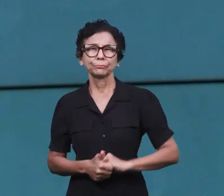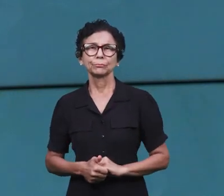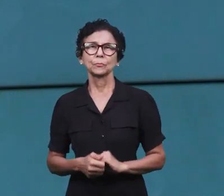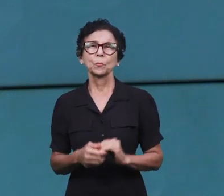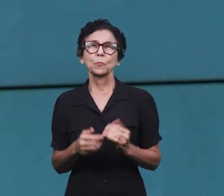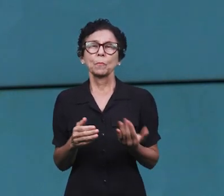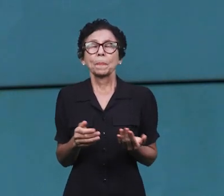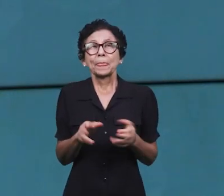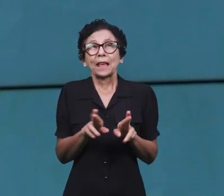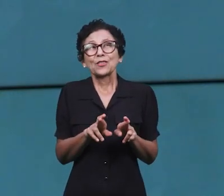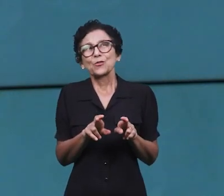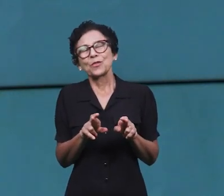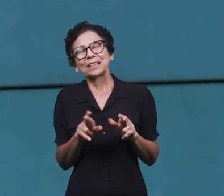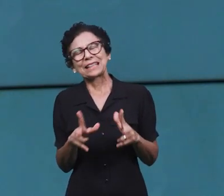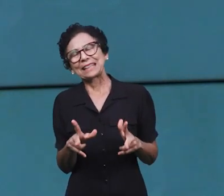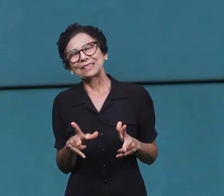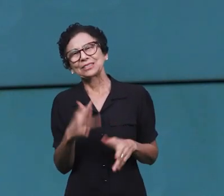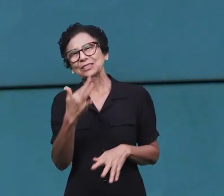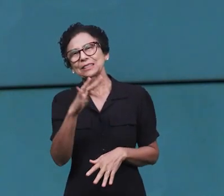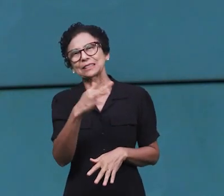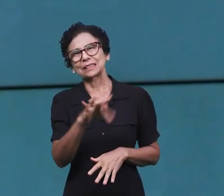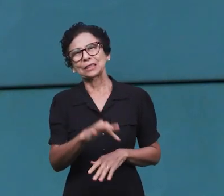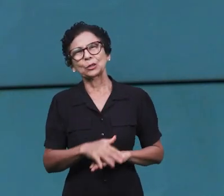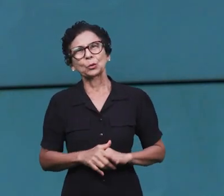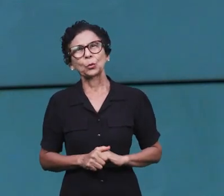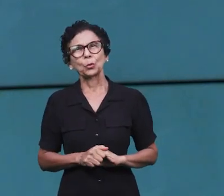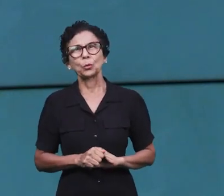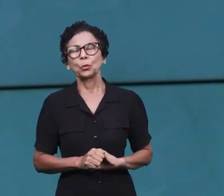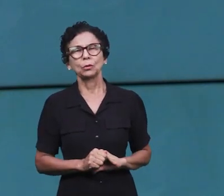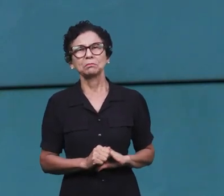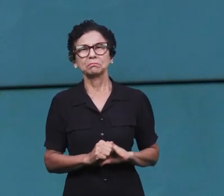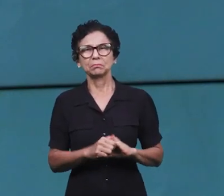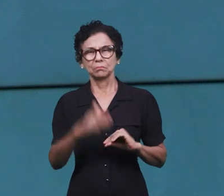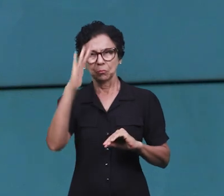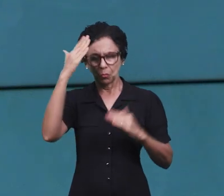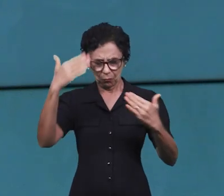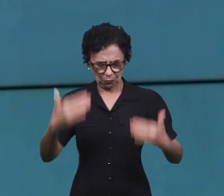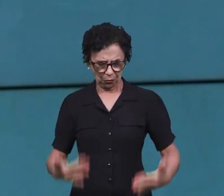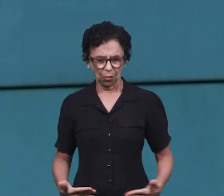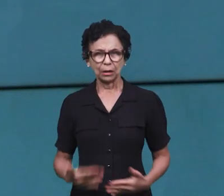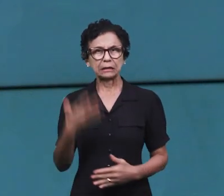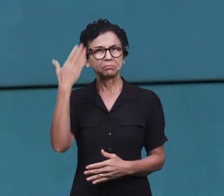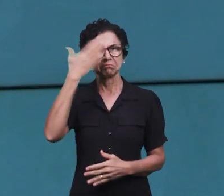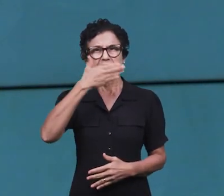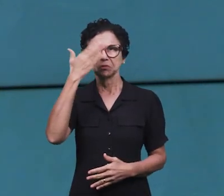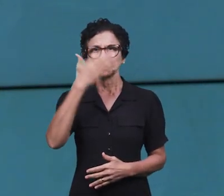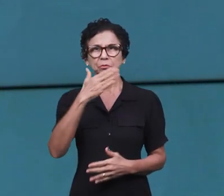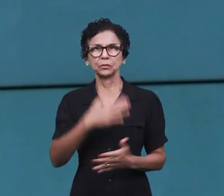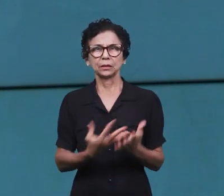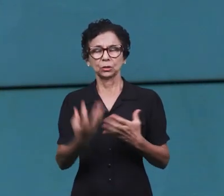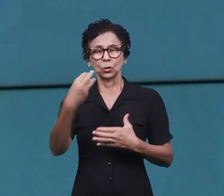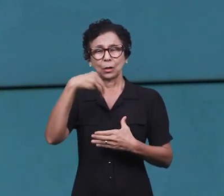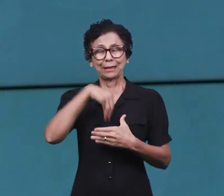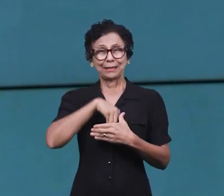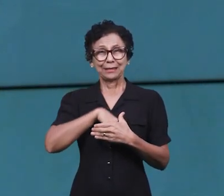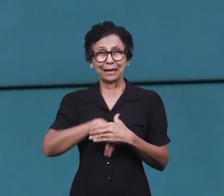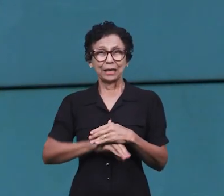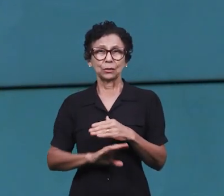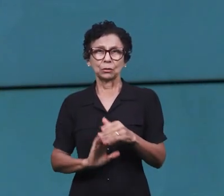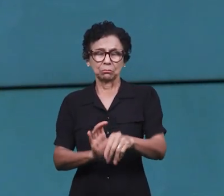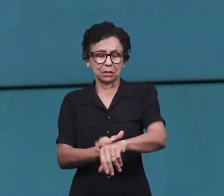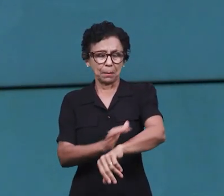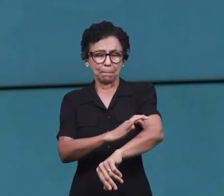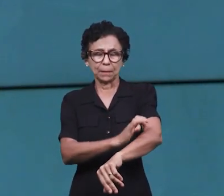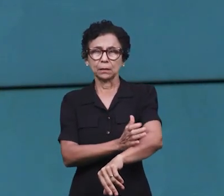uma dor diferente, onde não há lesão na periferia do corpo e mesmo assim a pessoa sente a dor.